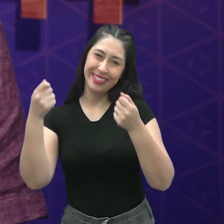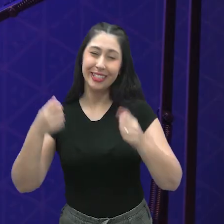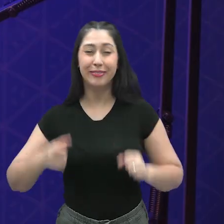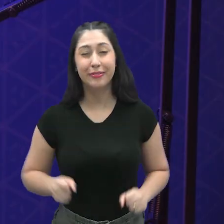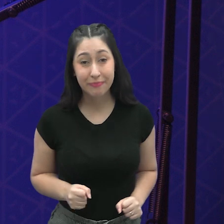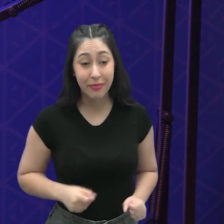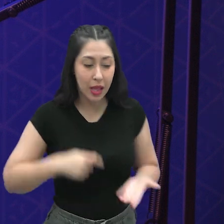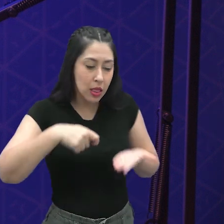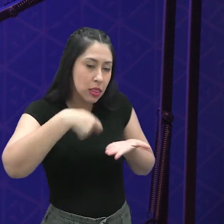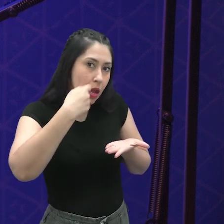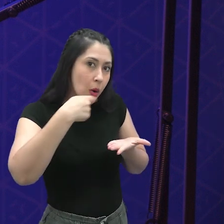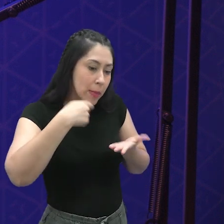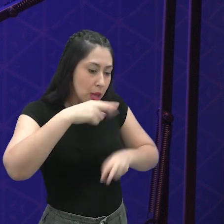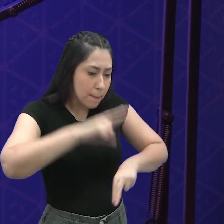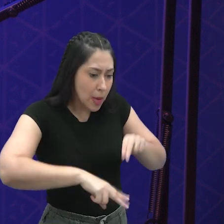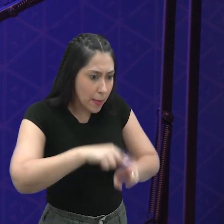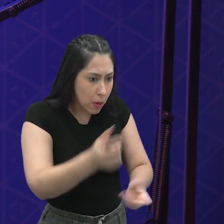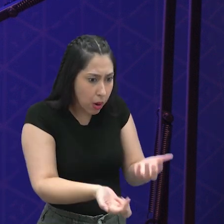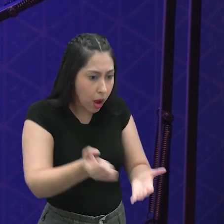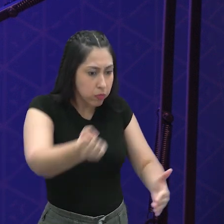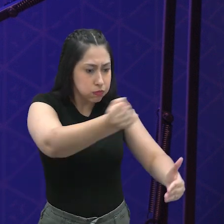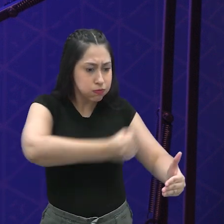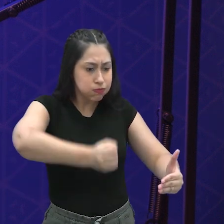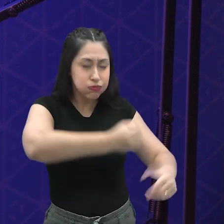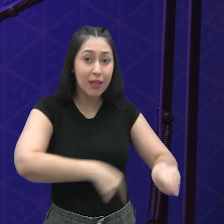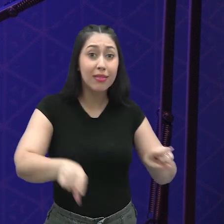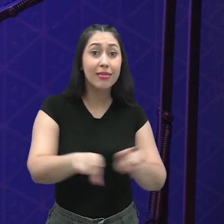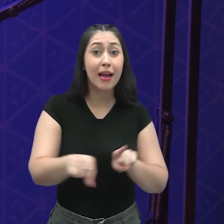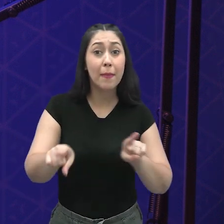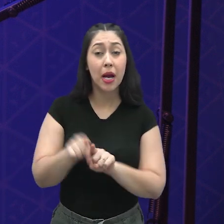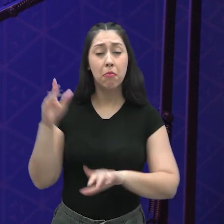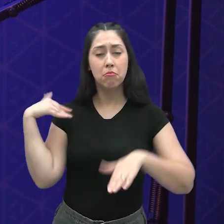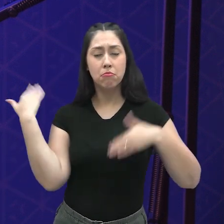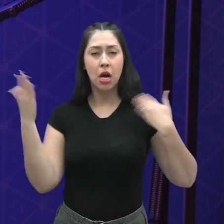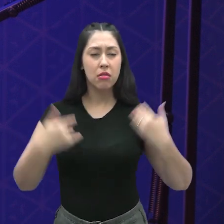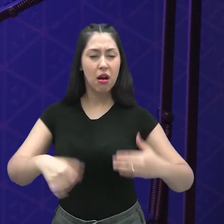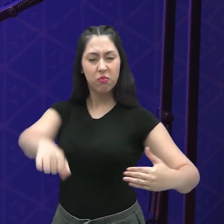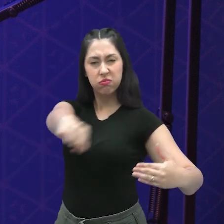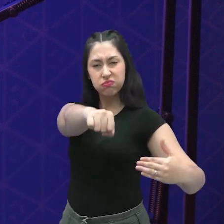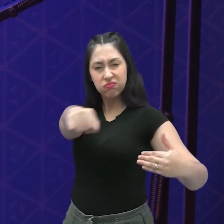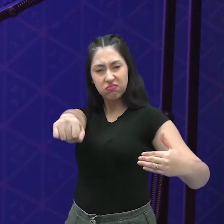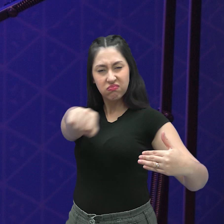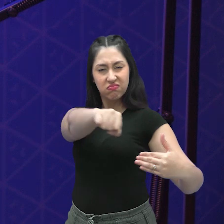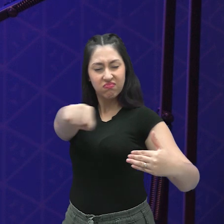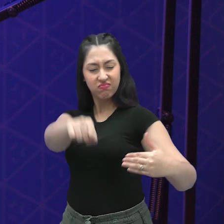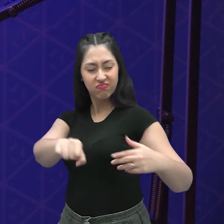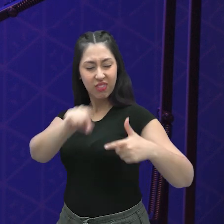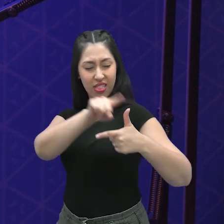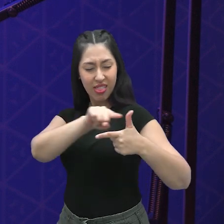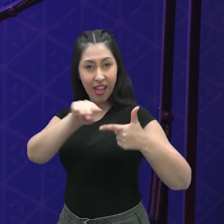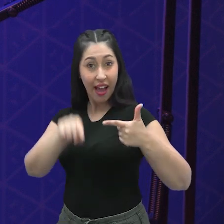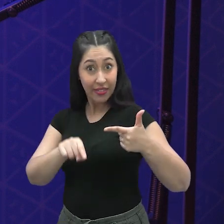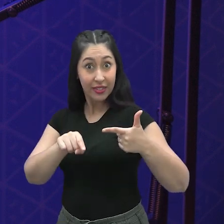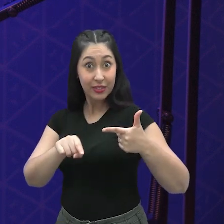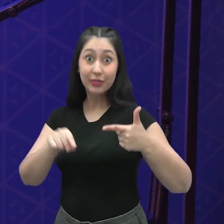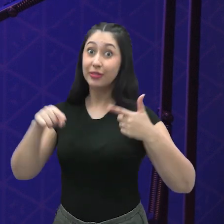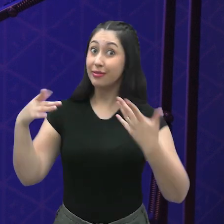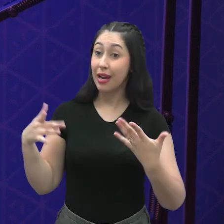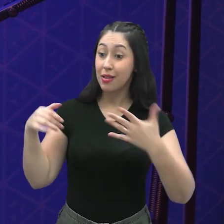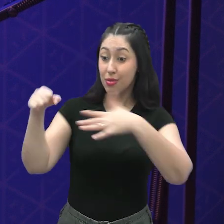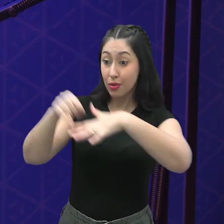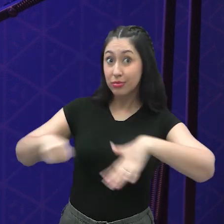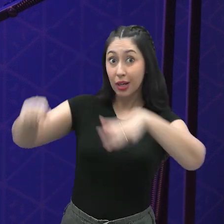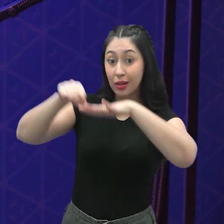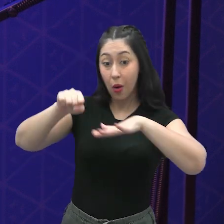rural. Da comida feita no fogão a lenha aos passeios de Hilux, do sertão nordestino ao interior